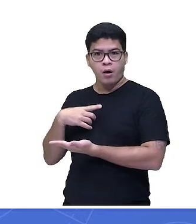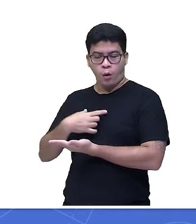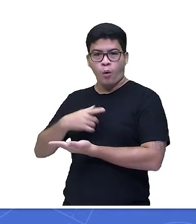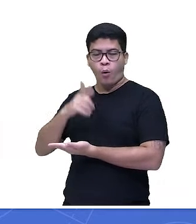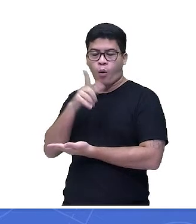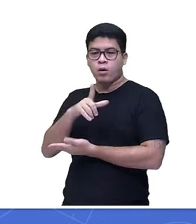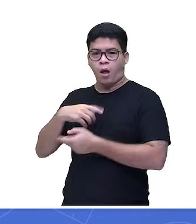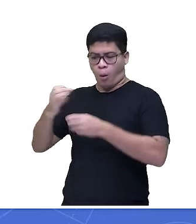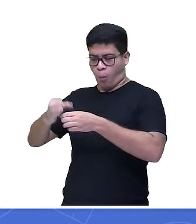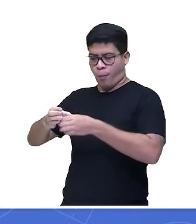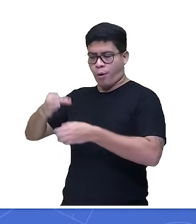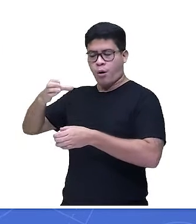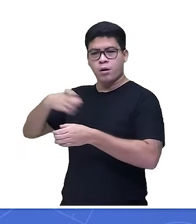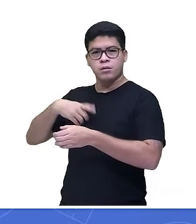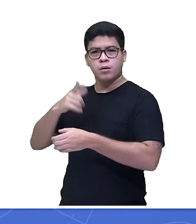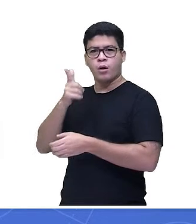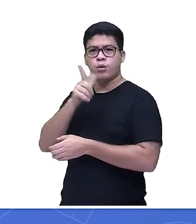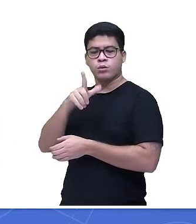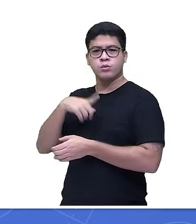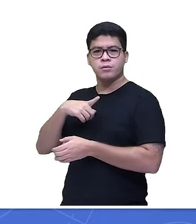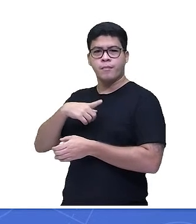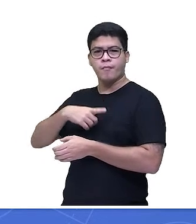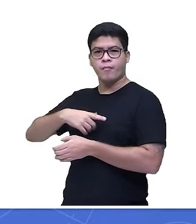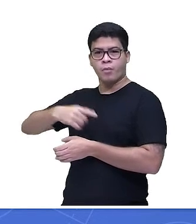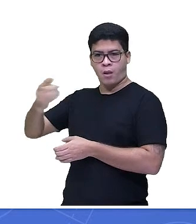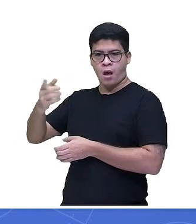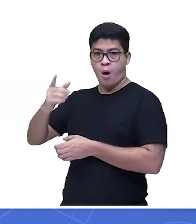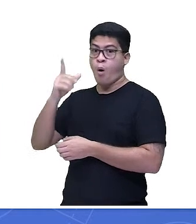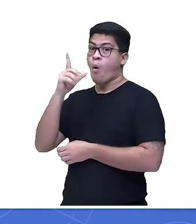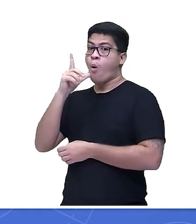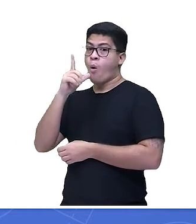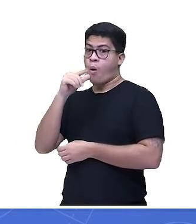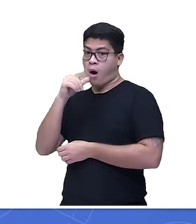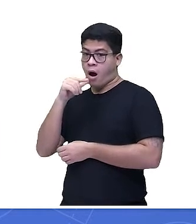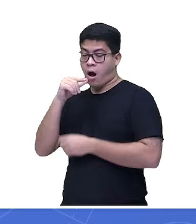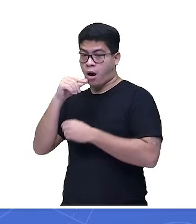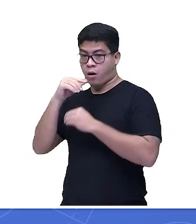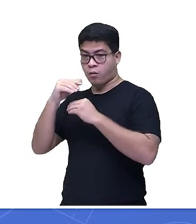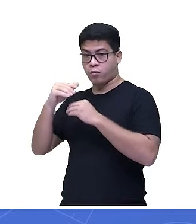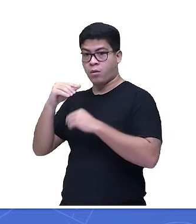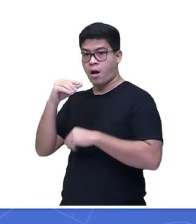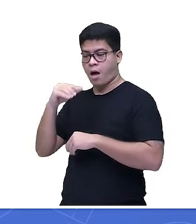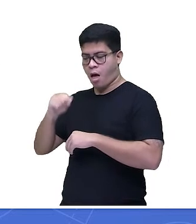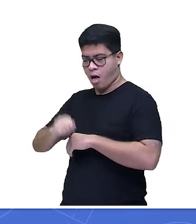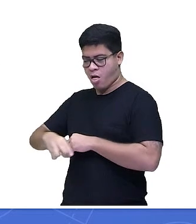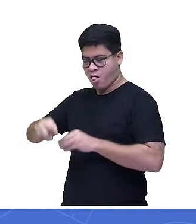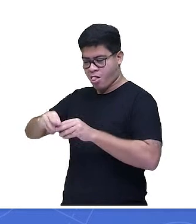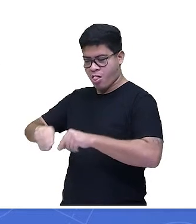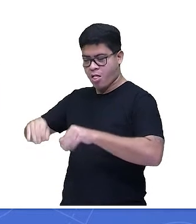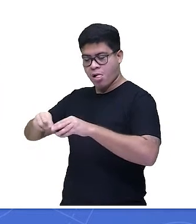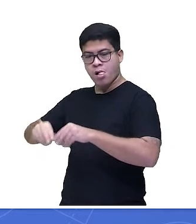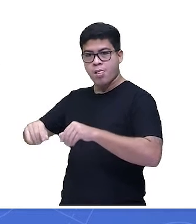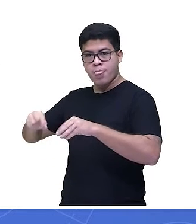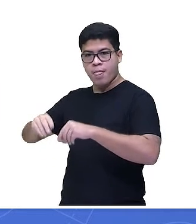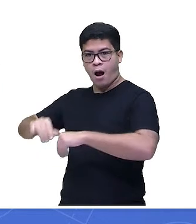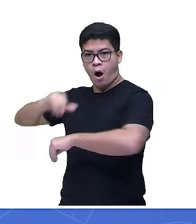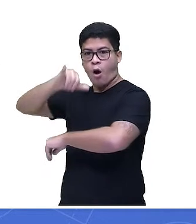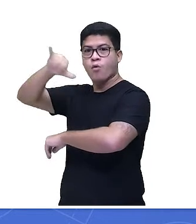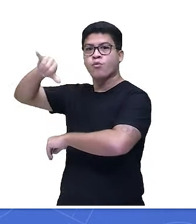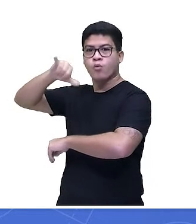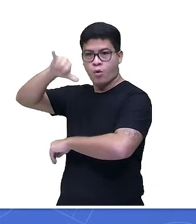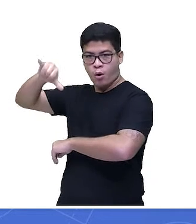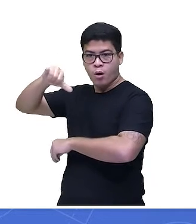apresenta níveis de separação, tá? Então, nós temos aqui um sistema chamado